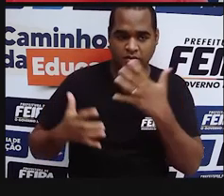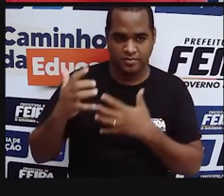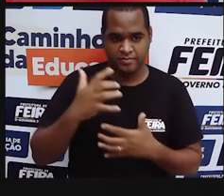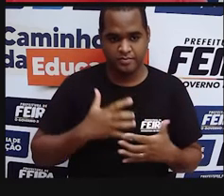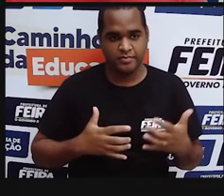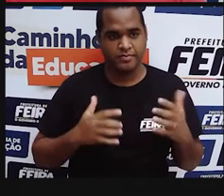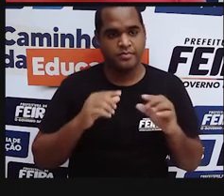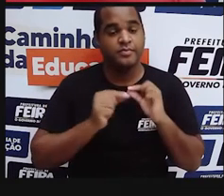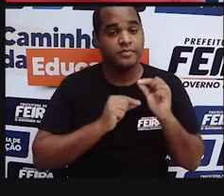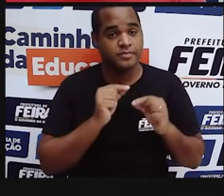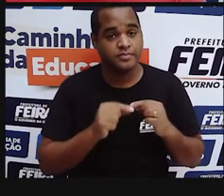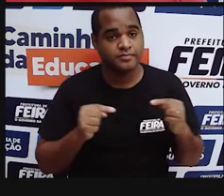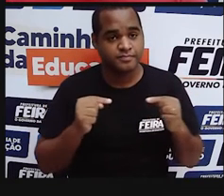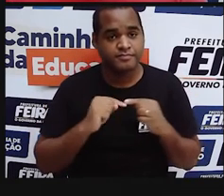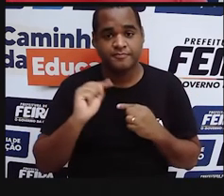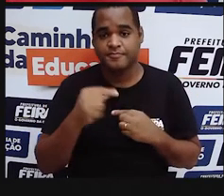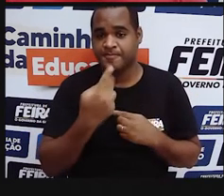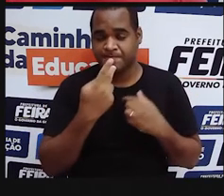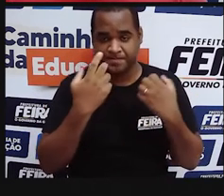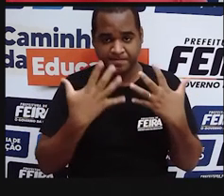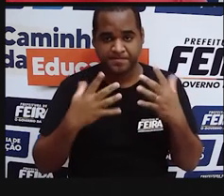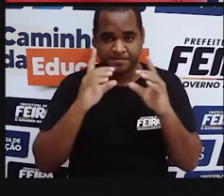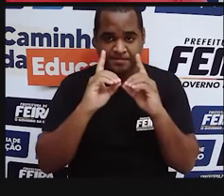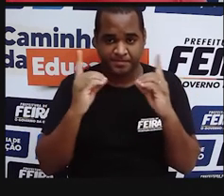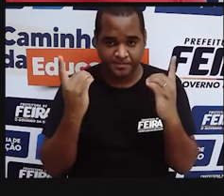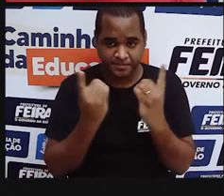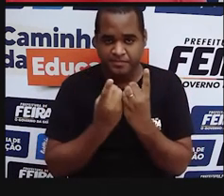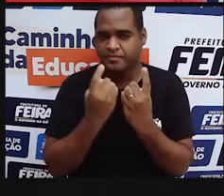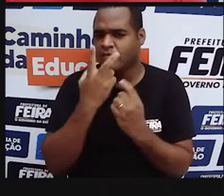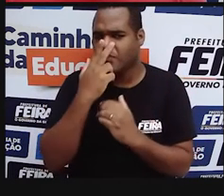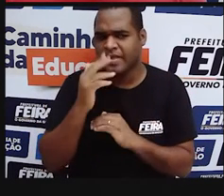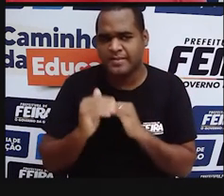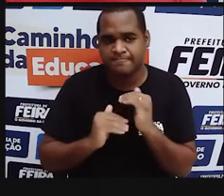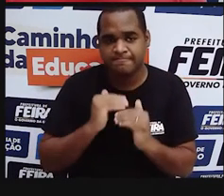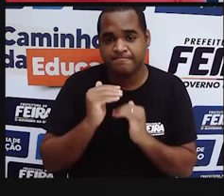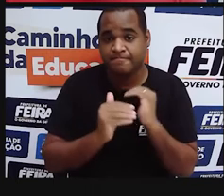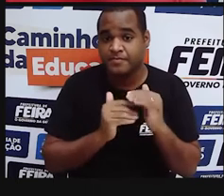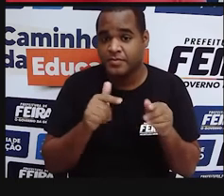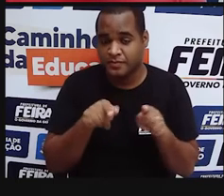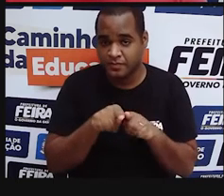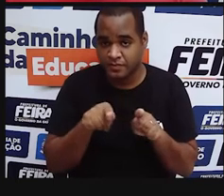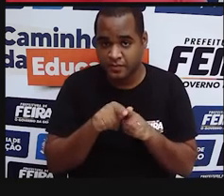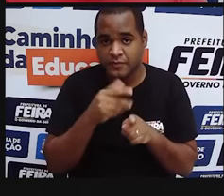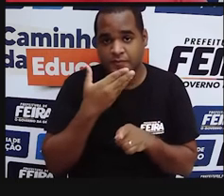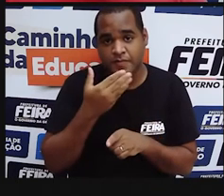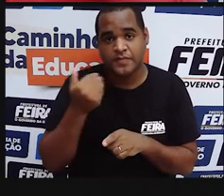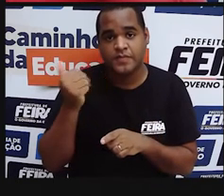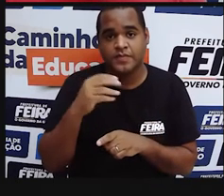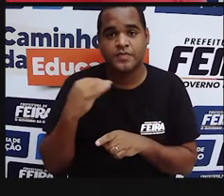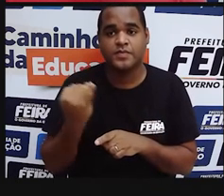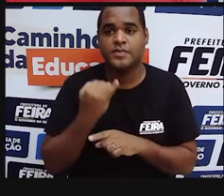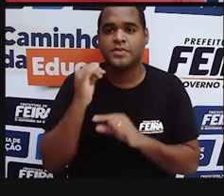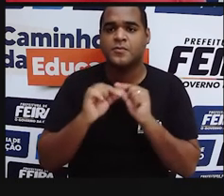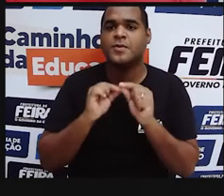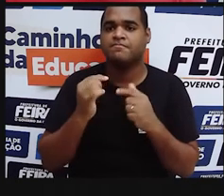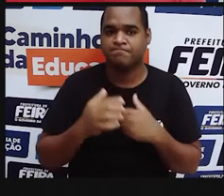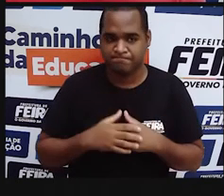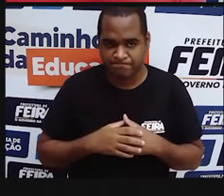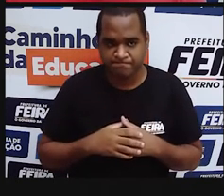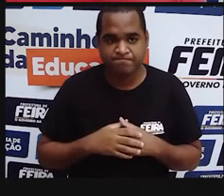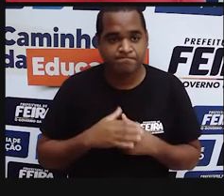à democracia tende a ser pior. A gente tem que entender a democracia como um processo incompleto e buscar melhorá-la,